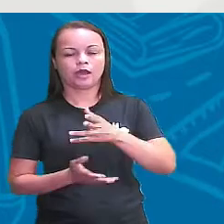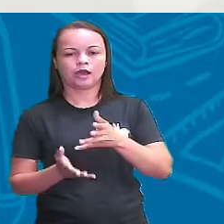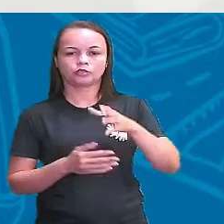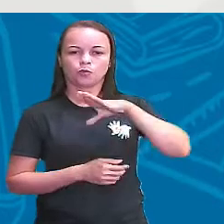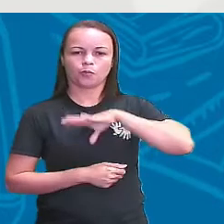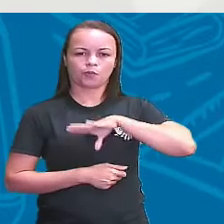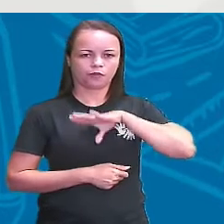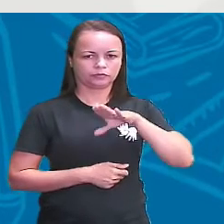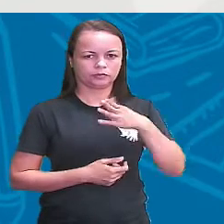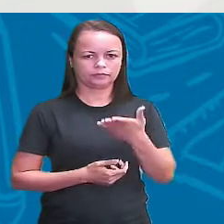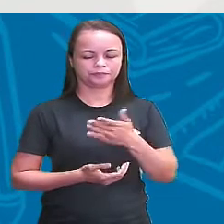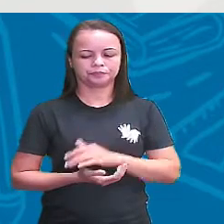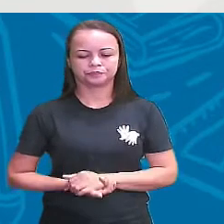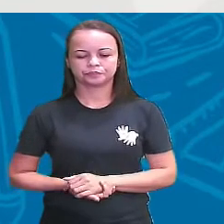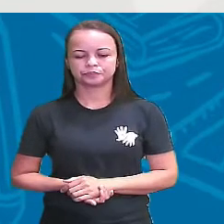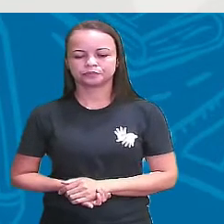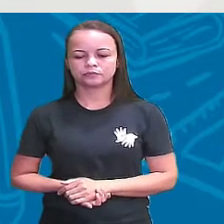língua portuguesa.